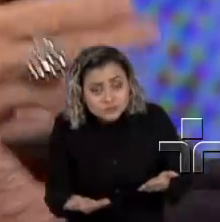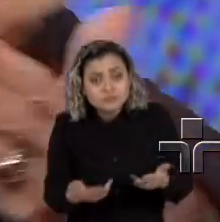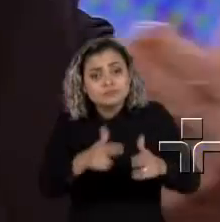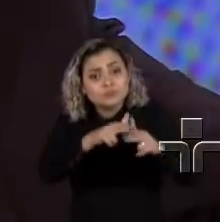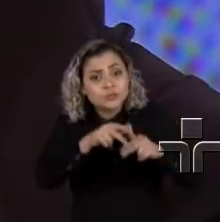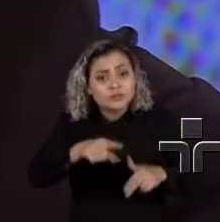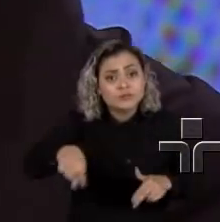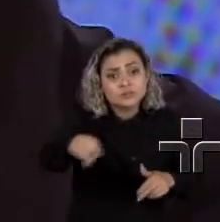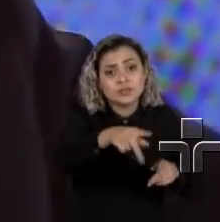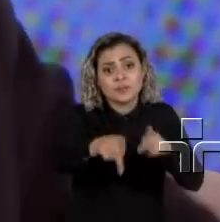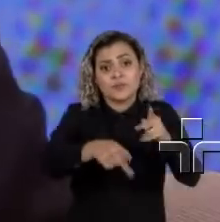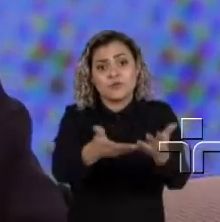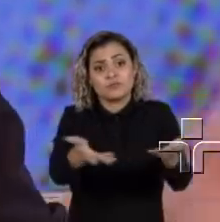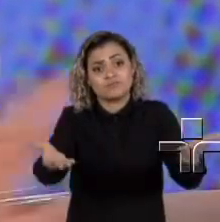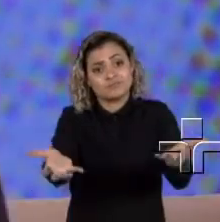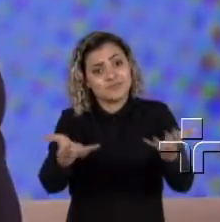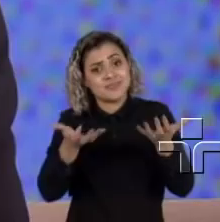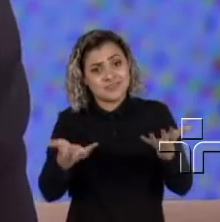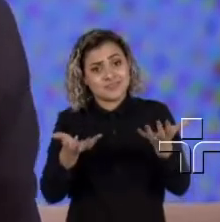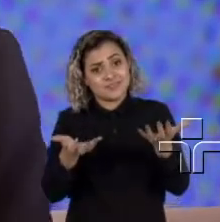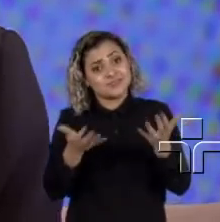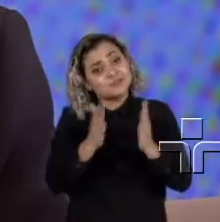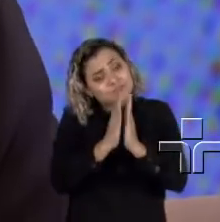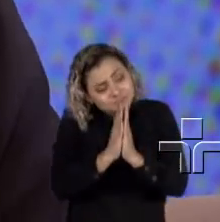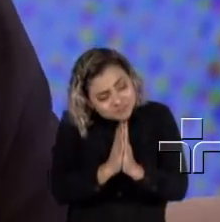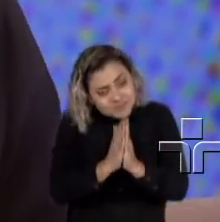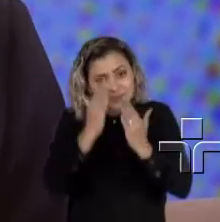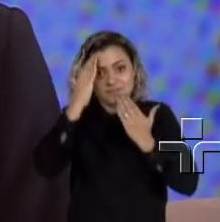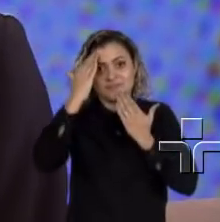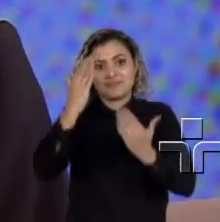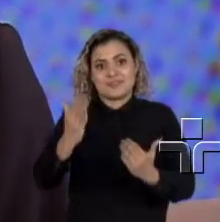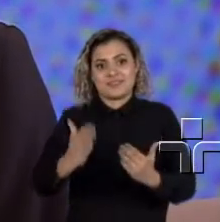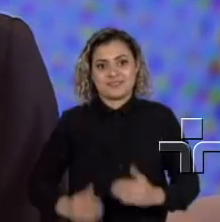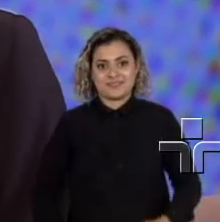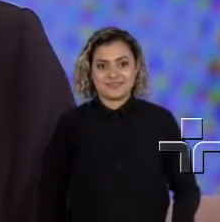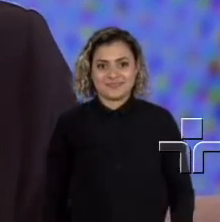porque vocês quiseram. Então, muito obrigada.